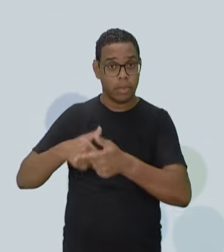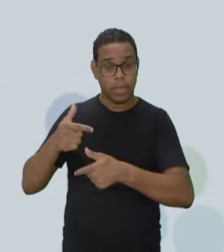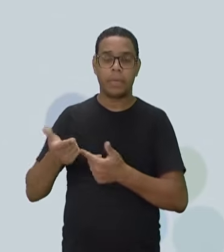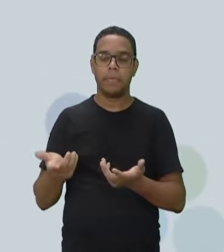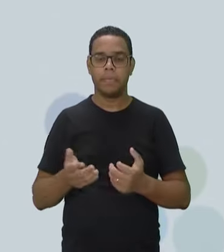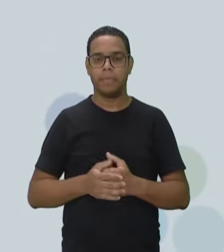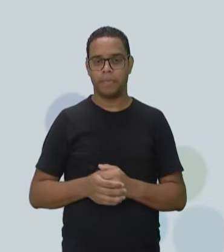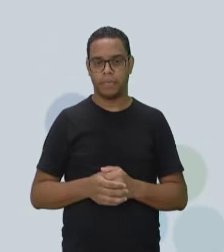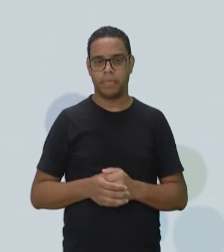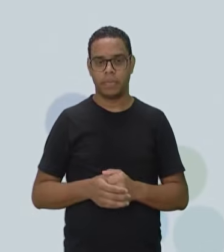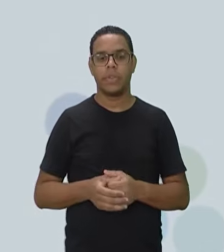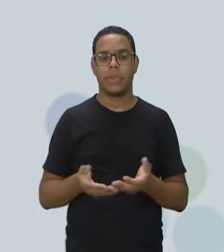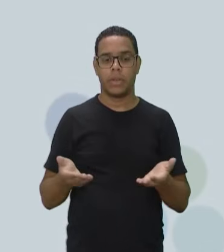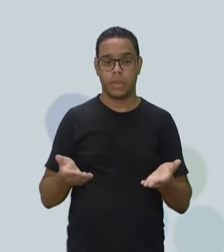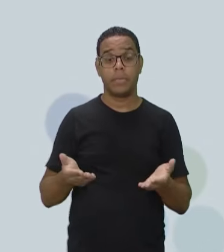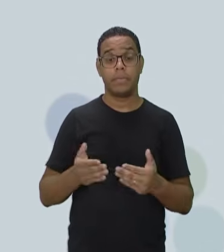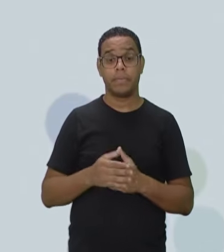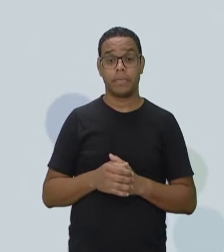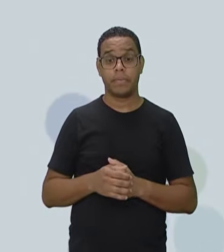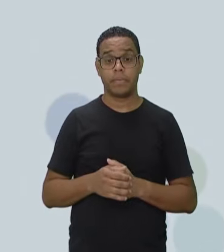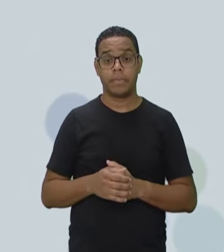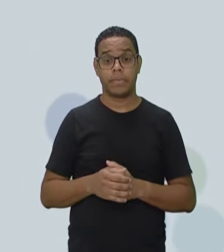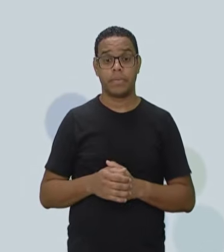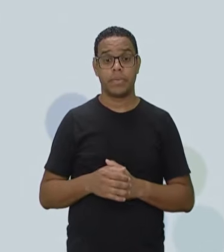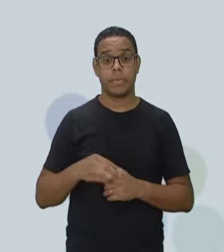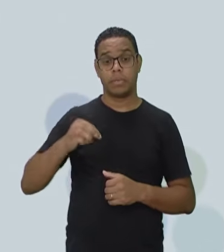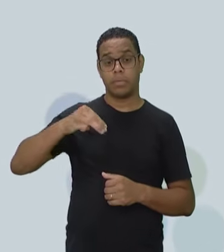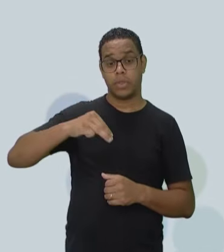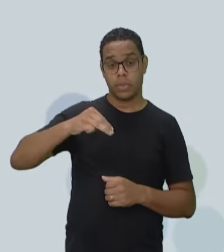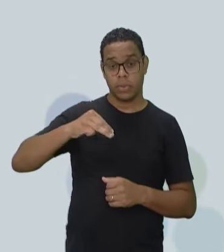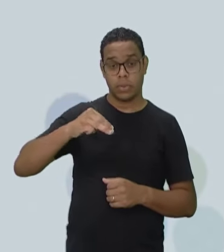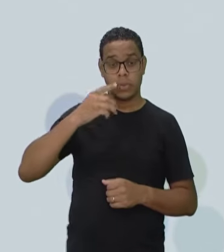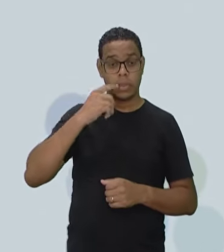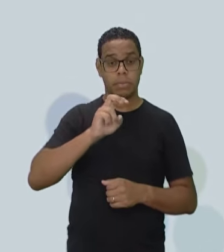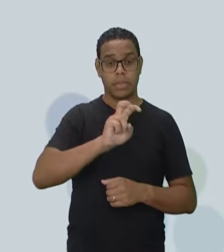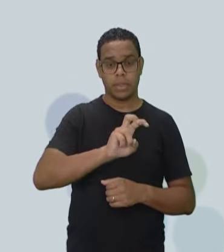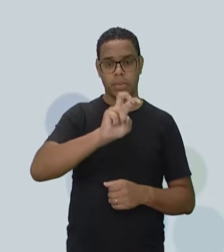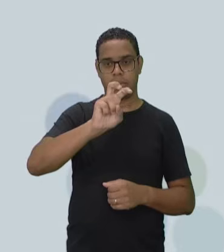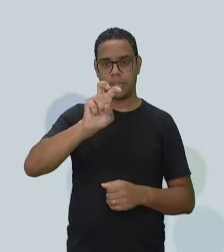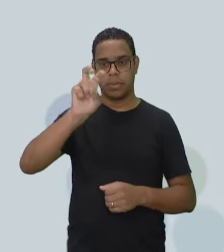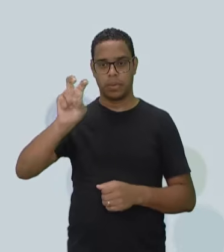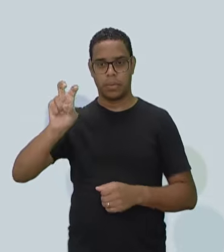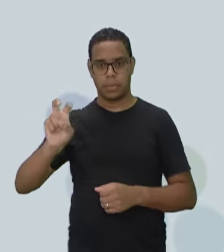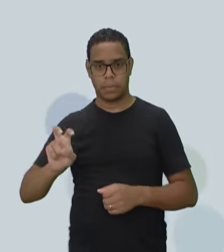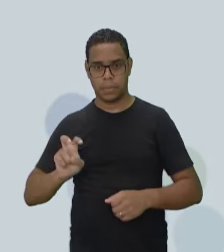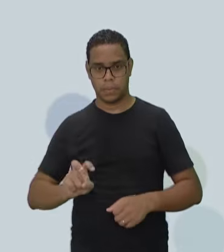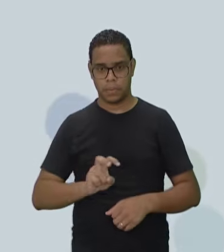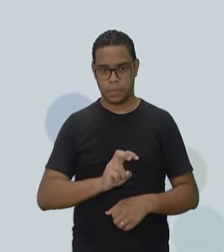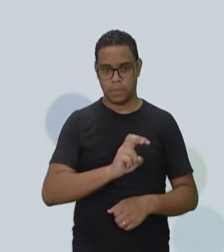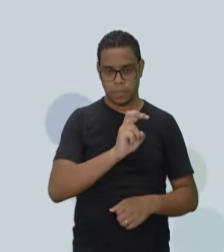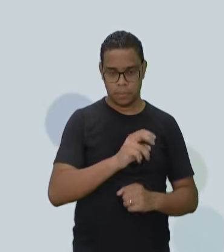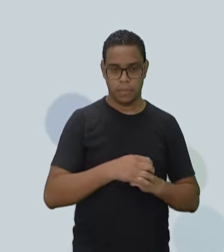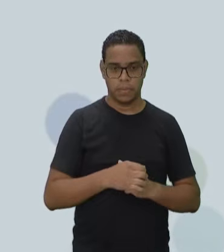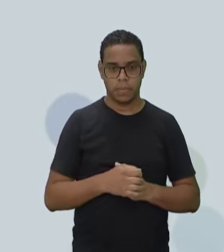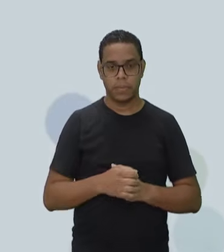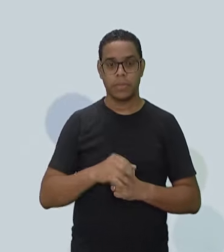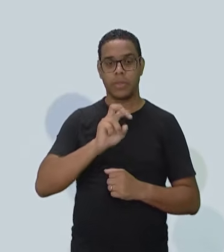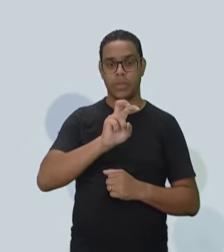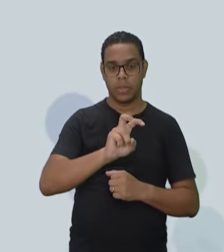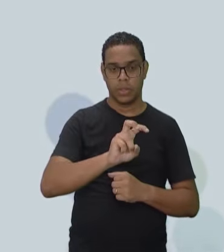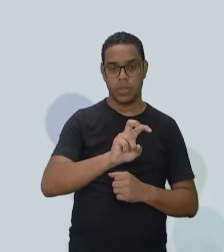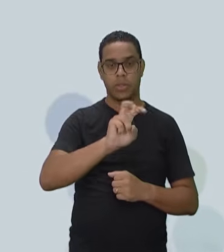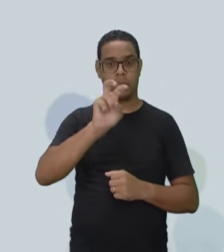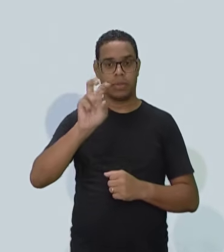olha só, eu vou andar o ponteiro do minuto de 5 em 5 minutos. Eu andei